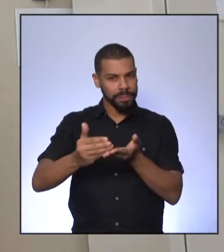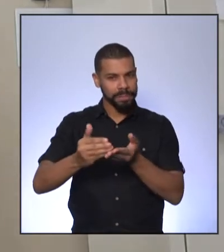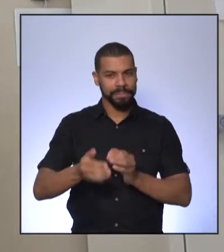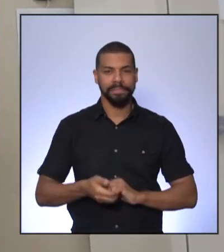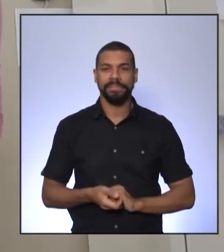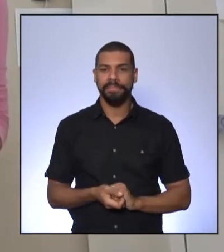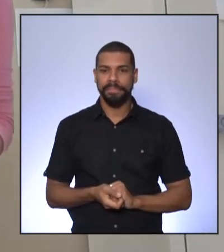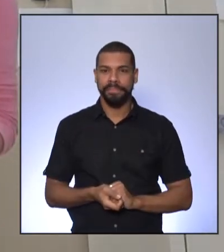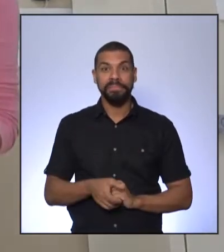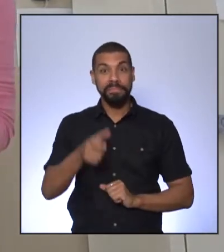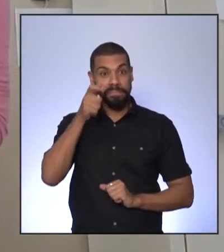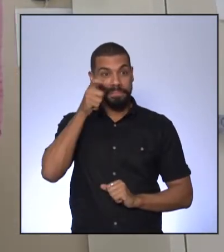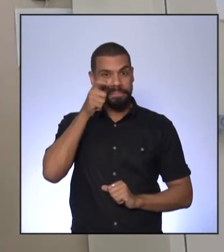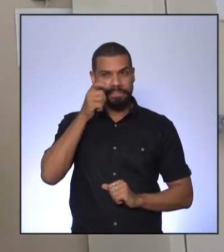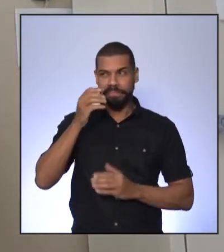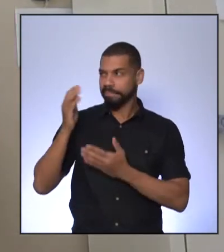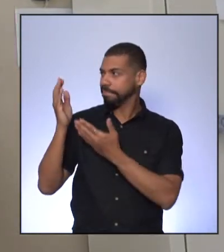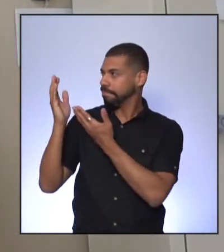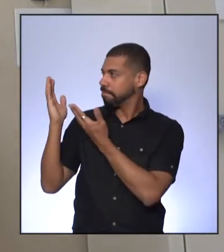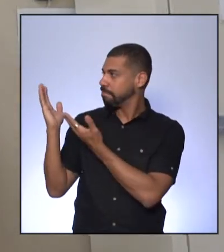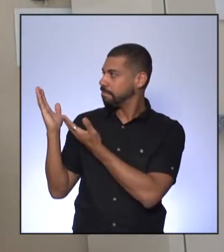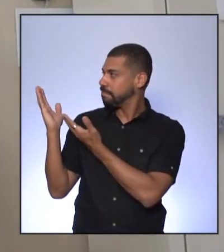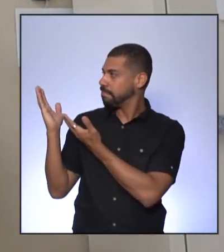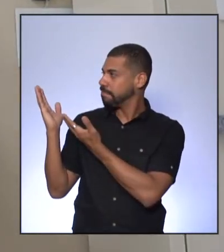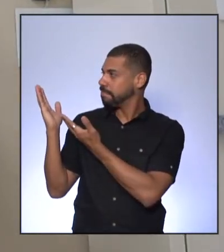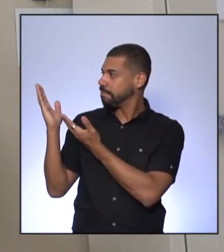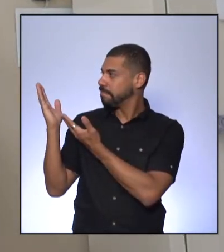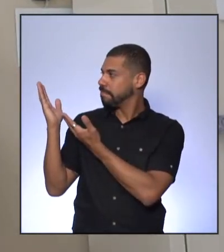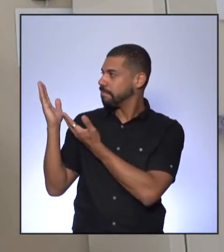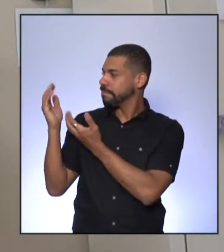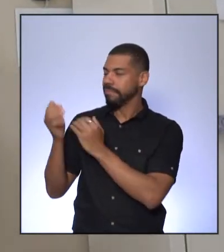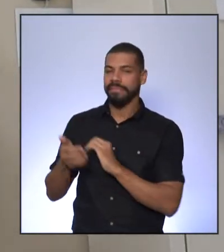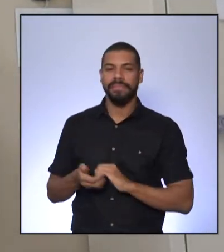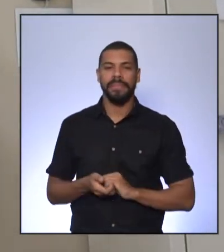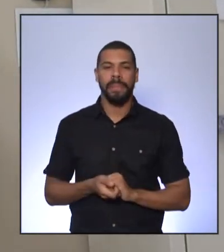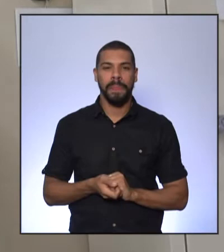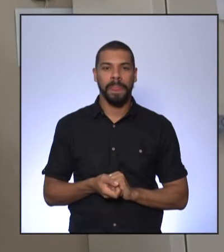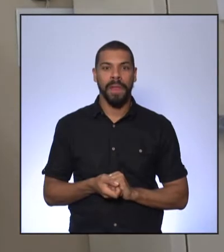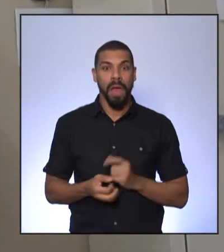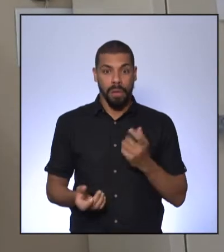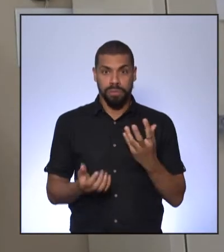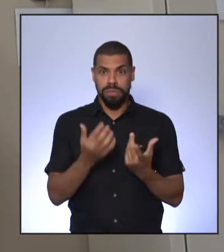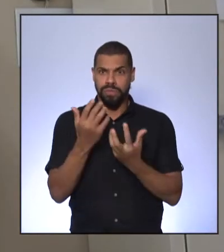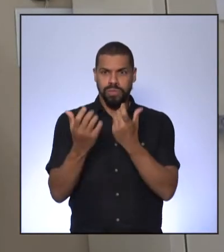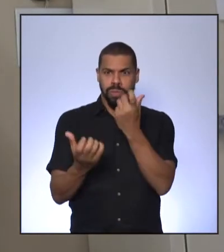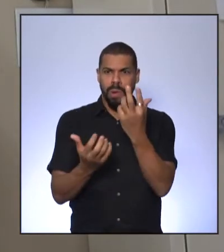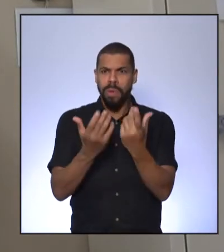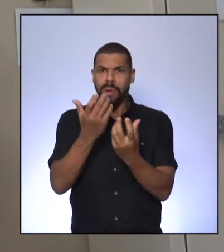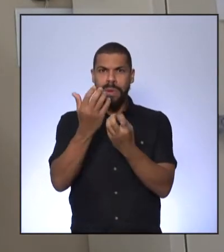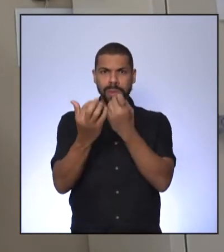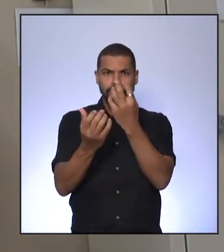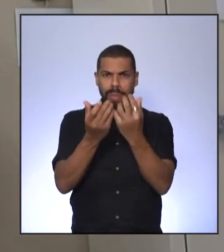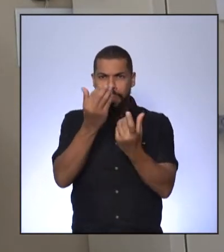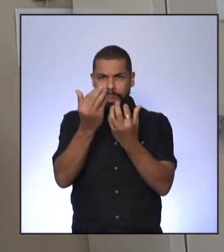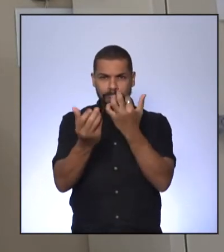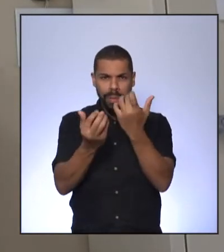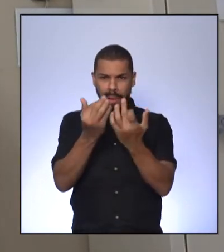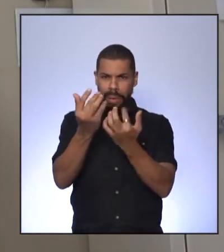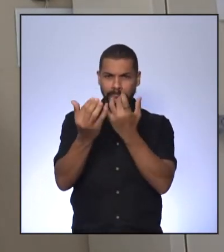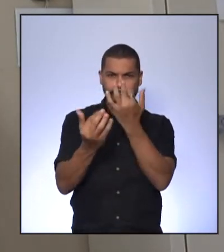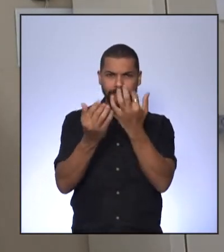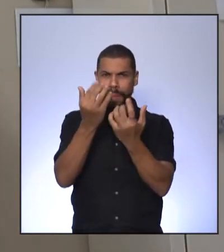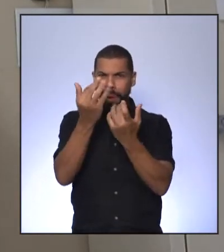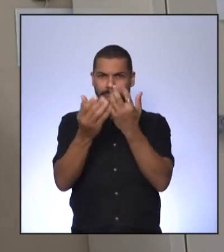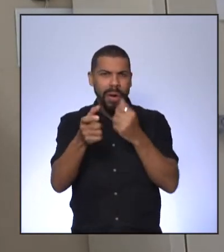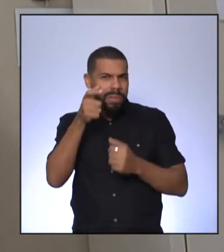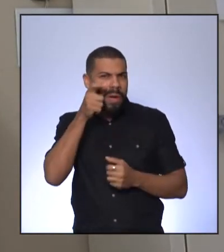Então, ó, podemos observar a formação de bolhas, uma grande formação de bolhas, né? O bicarbonato de sódio,